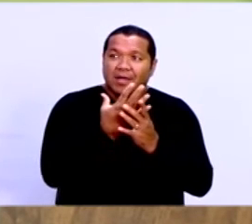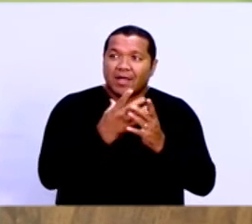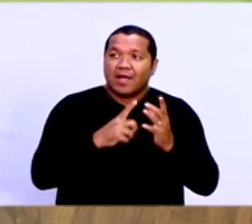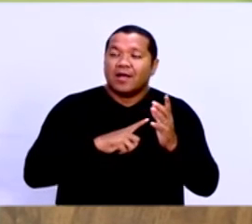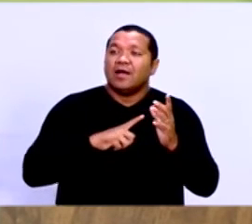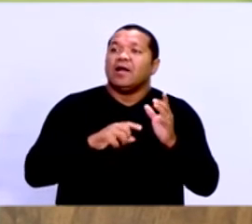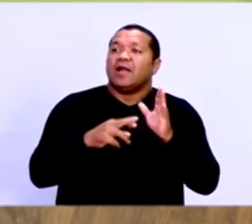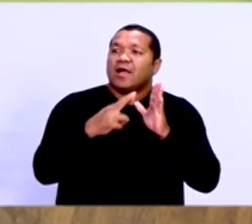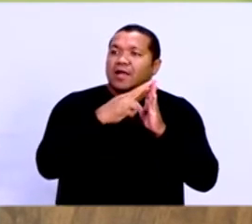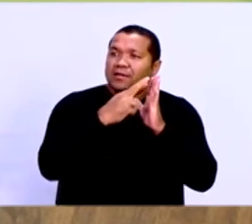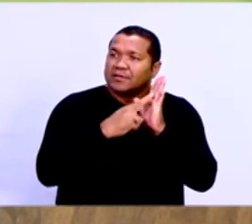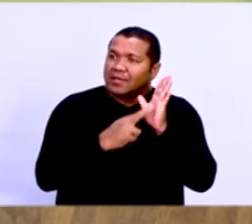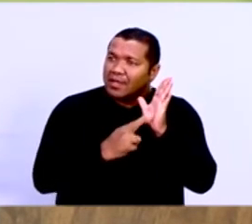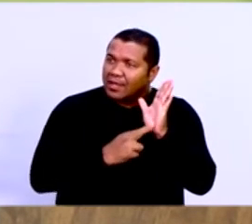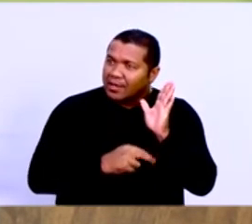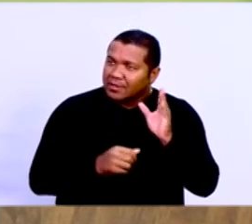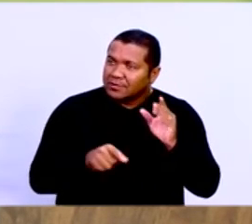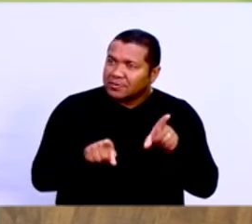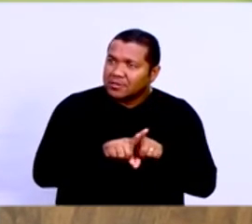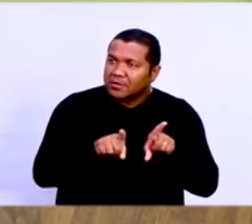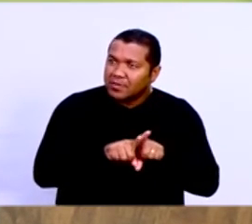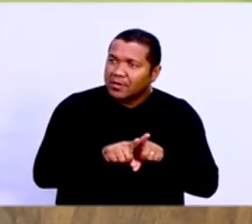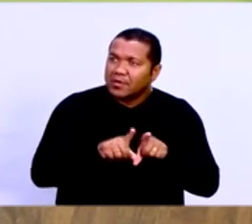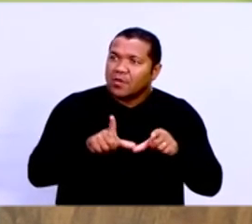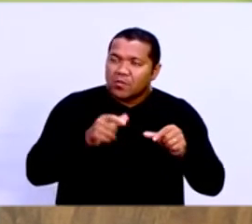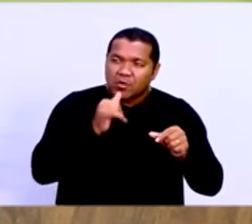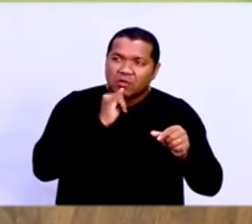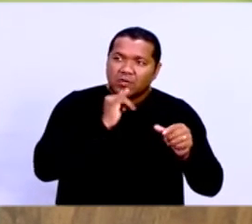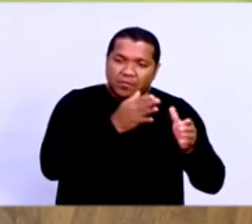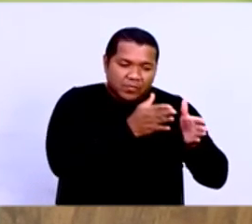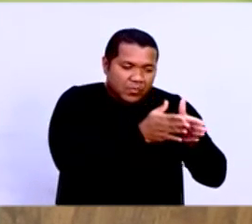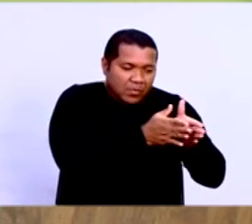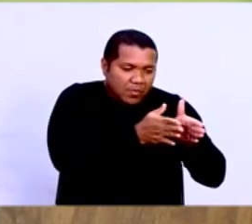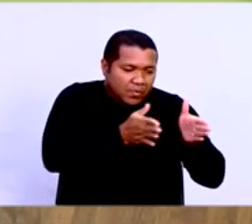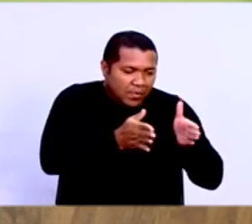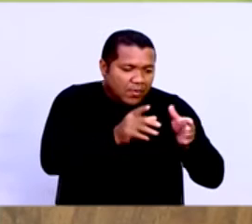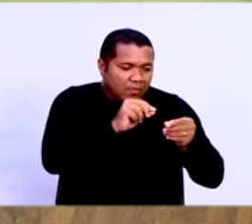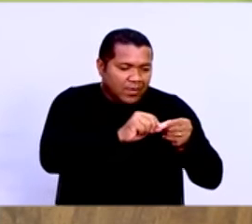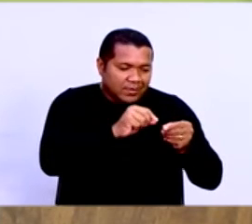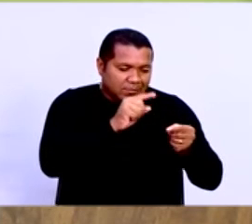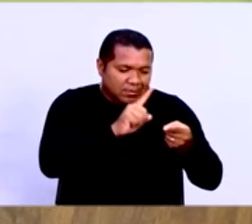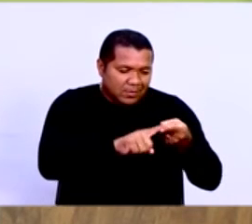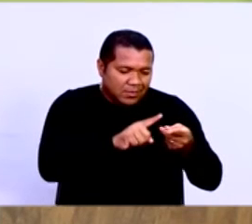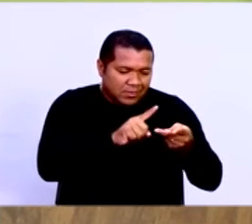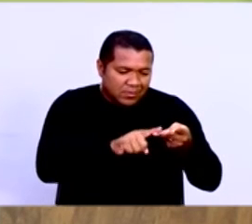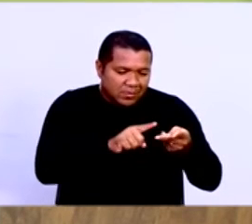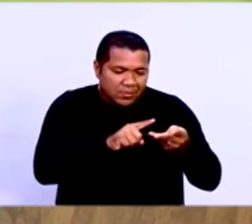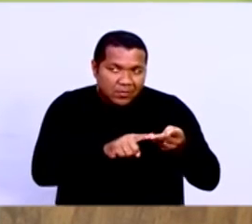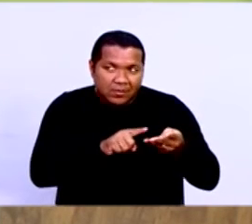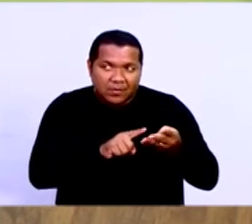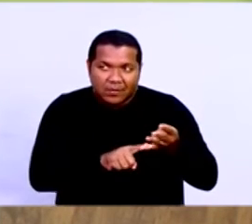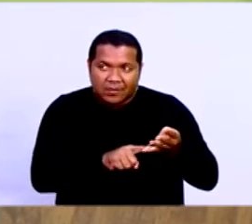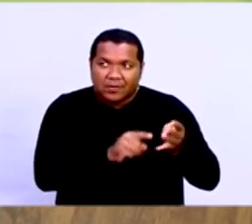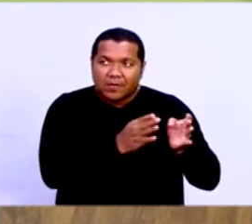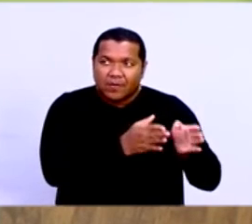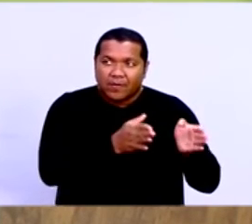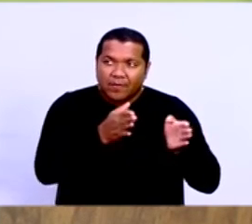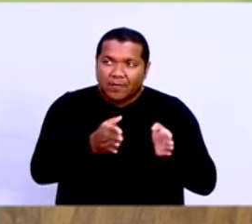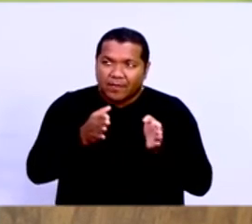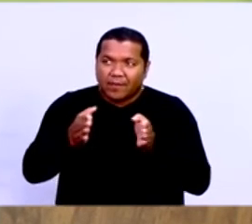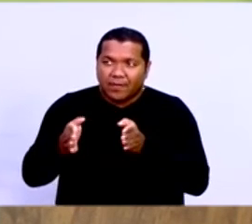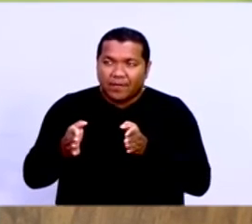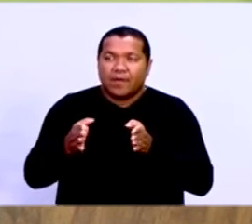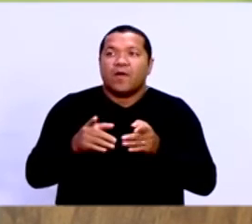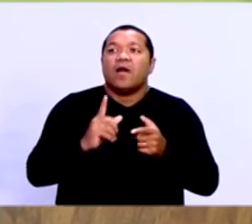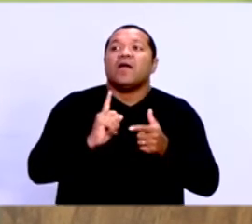né é de tal período tal período nós vamos desenvolver a parte de análise requisitos até